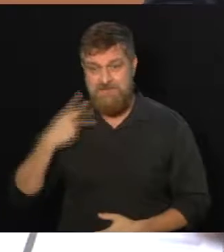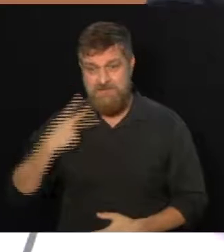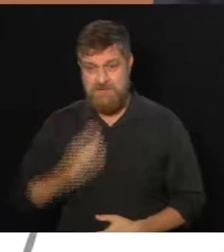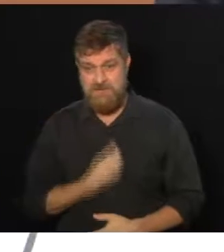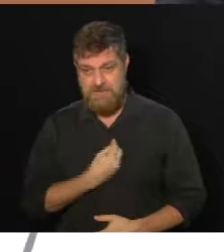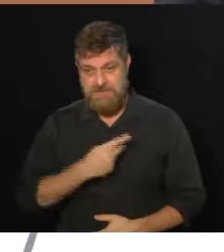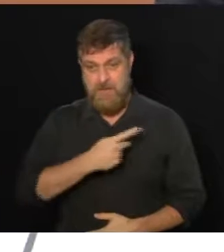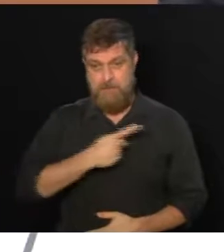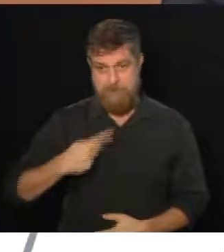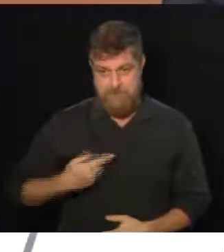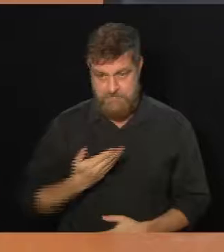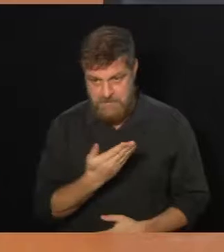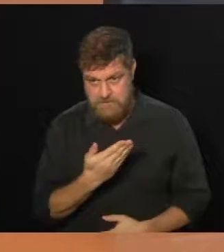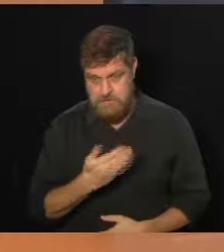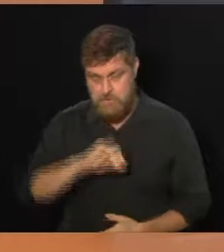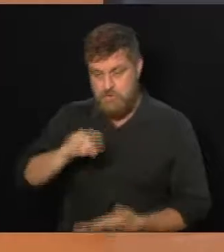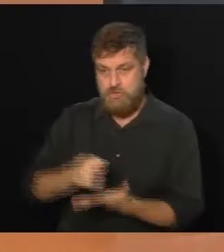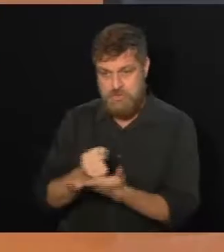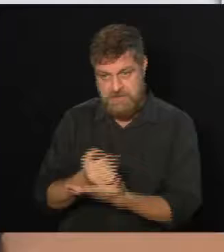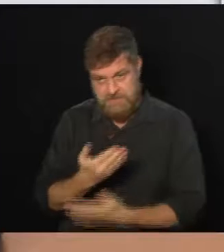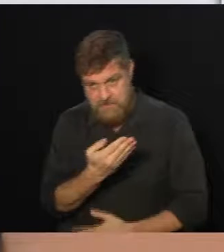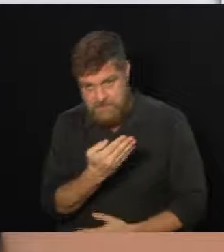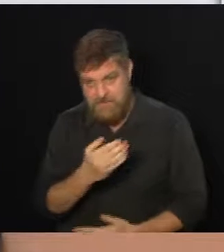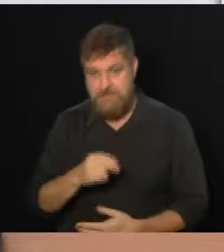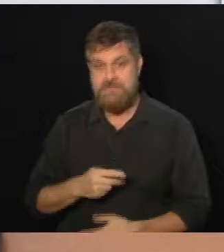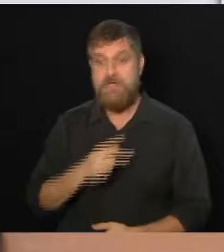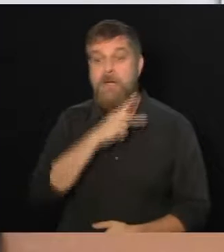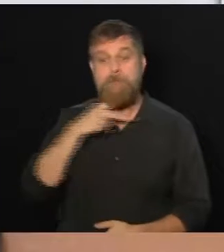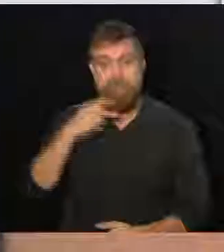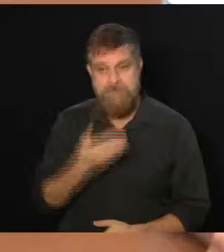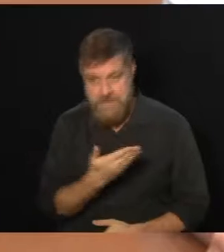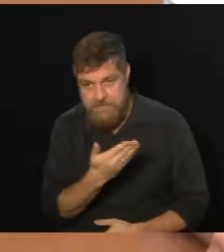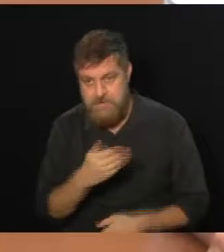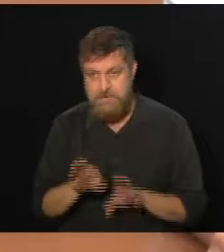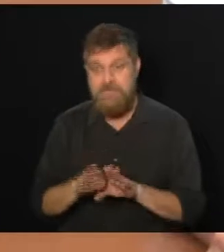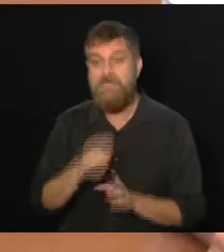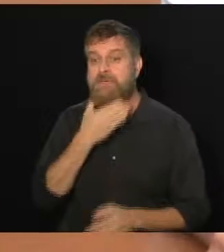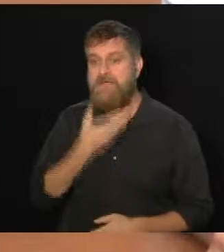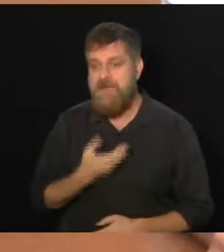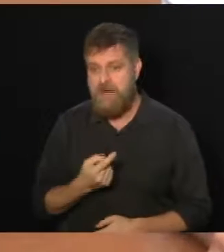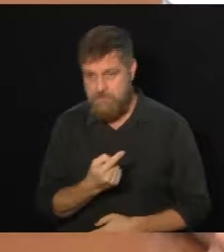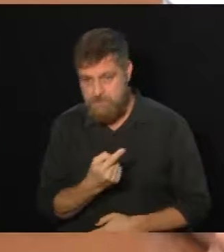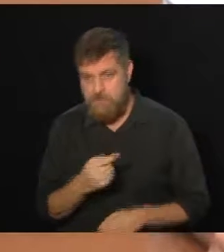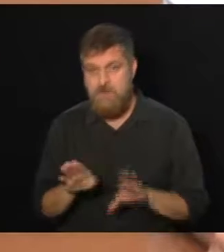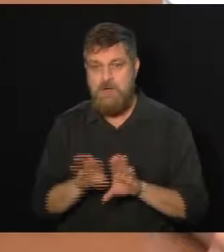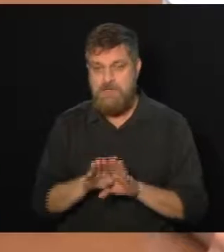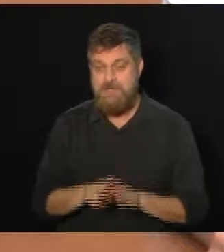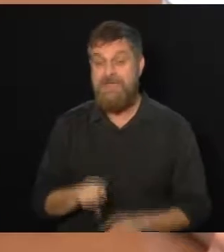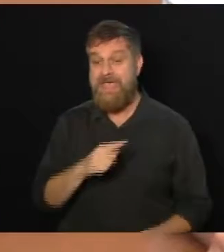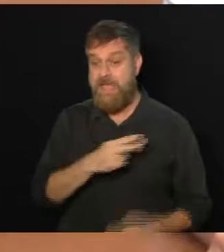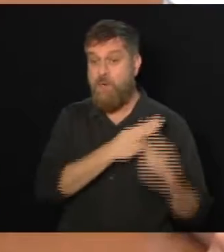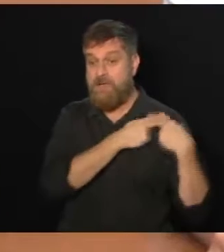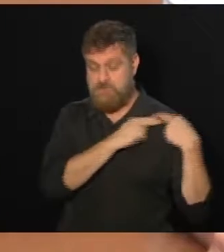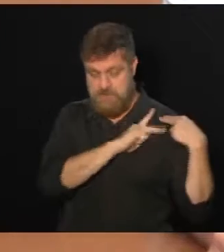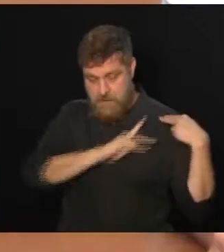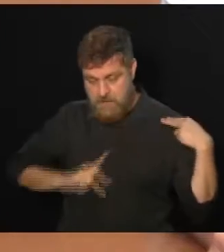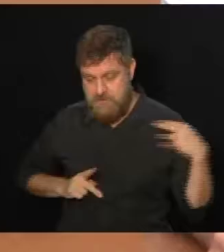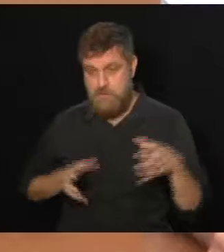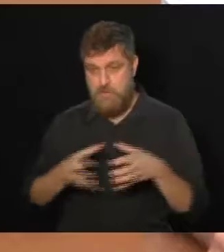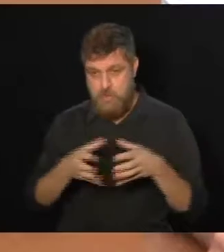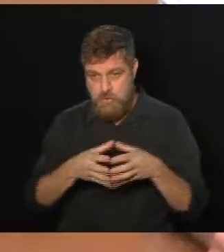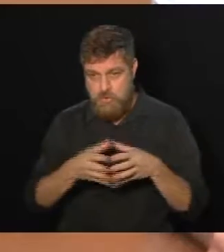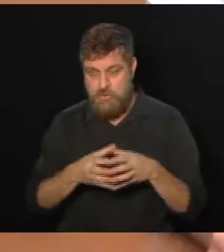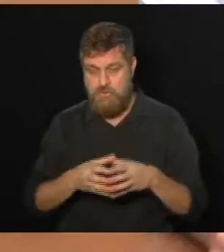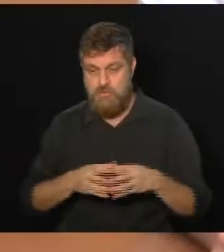vereadores Pastor Elias, Jorge da Farmácia, Permínio Monteiro e Carmo Luiz, que também é presidente da Comissão Permanente